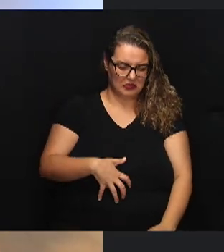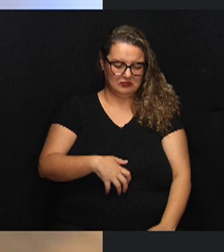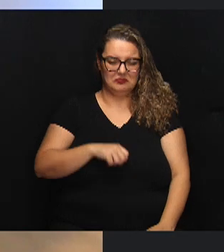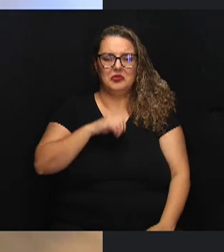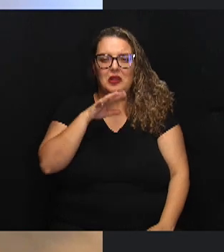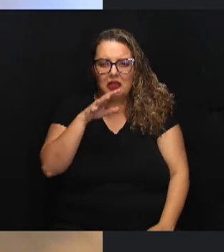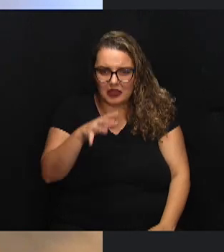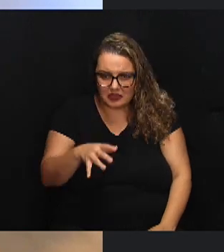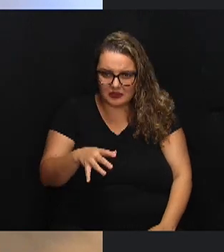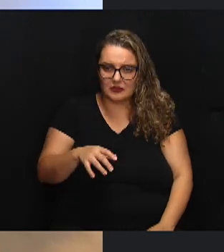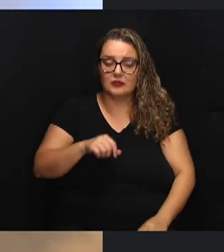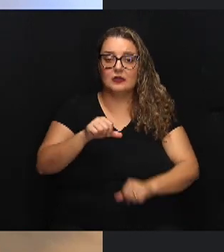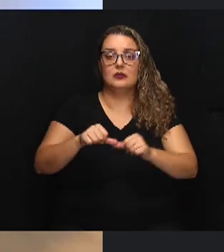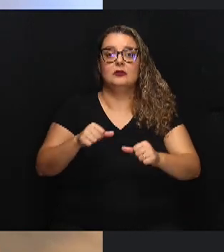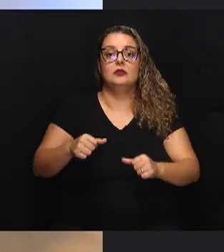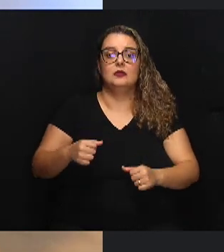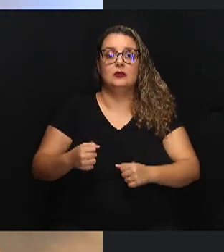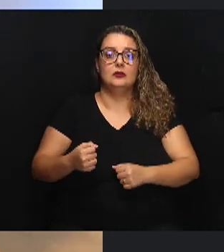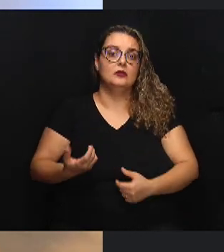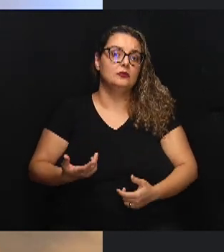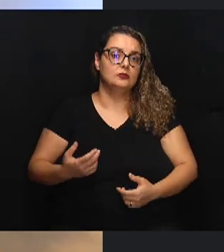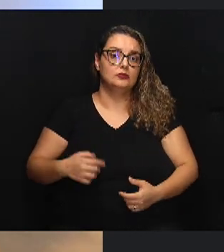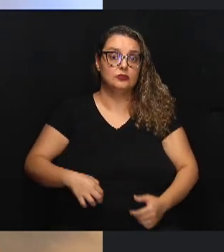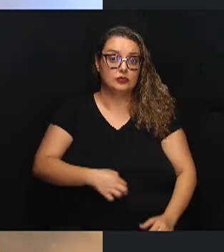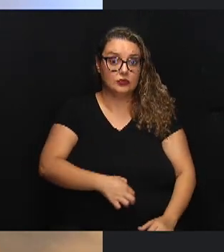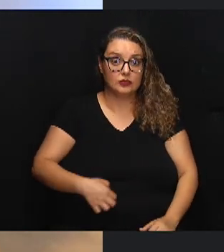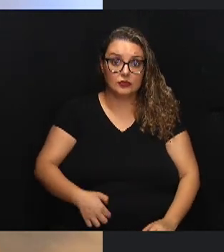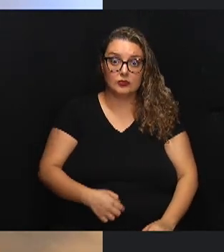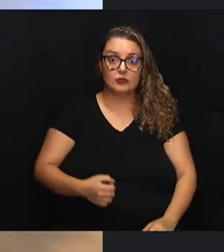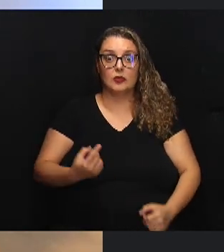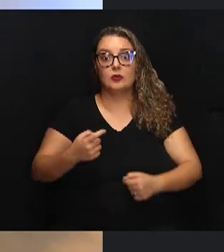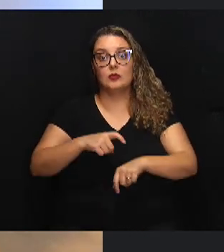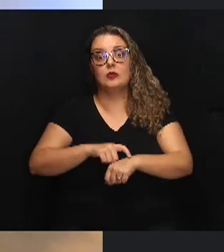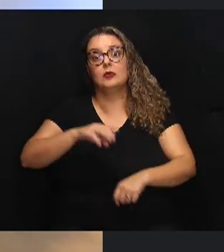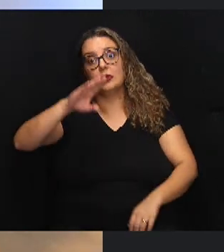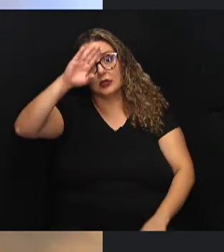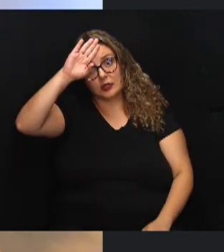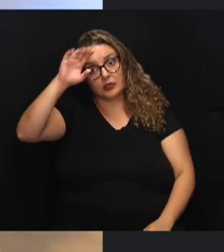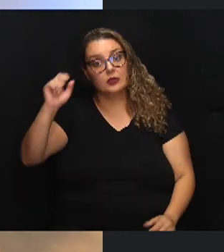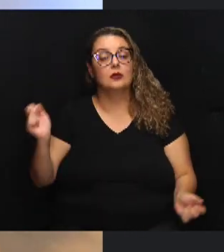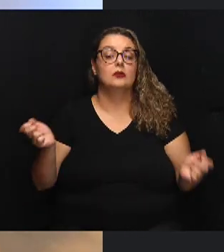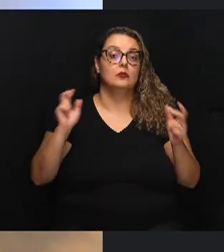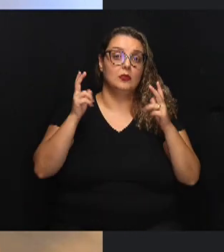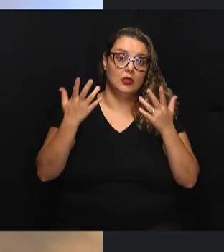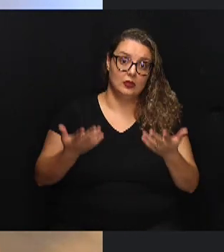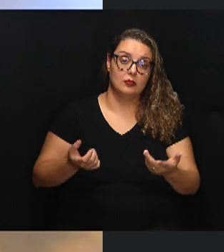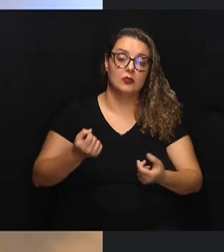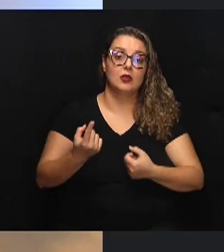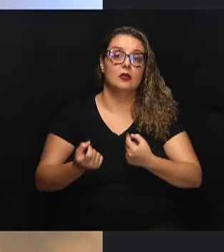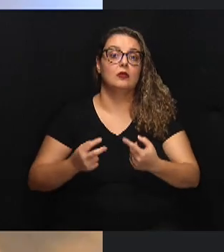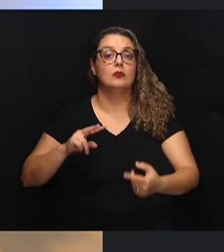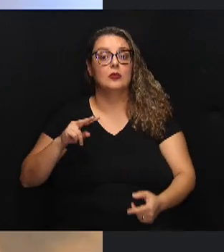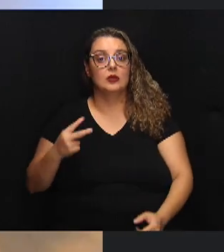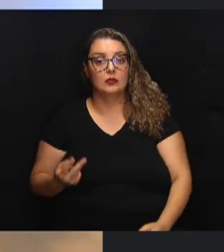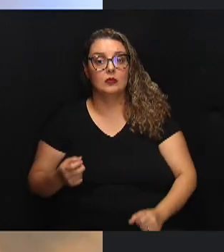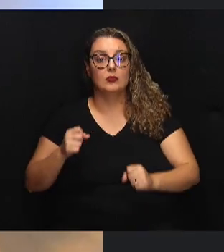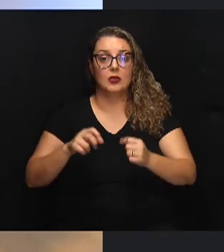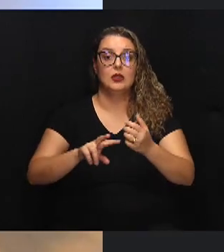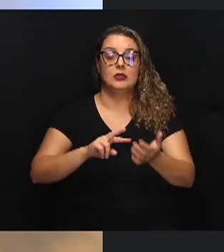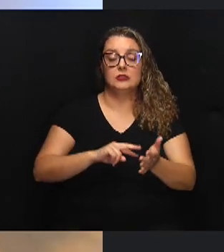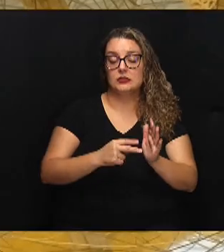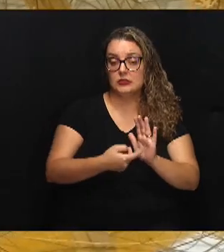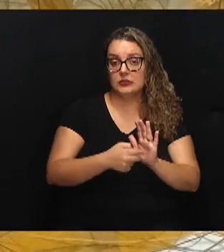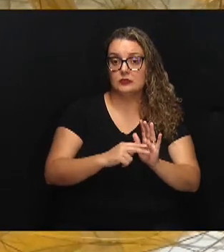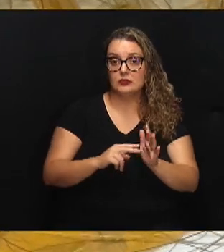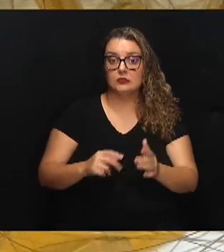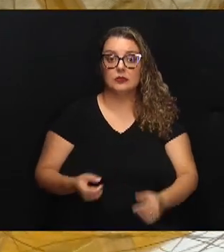hábito gastrointestinal, algum quadro de febre, que seria um sinal de alerta, que algumas vezes pode significar uma